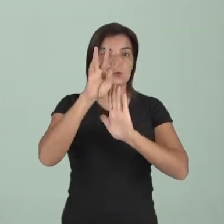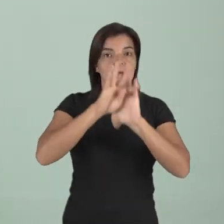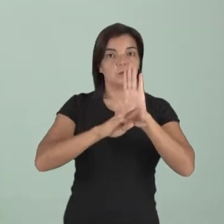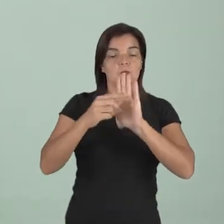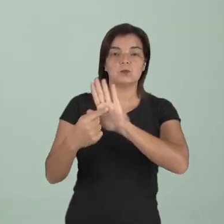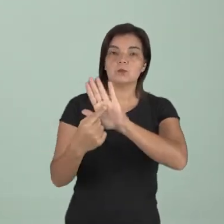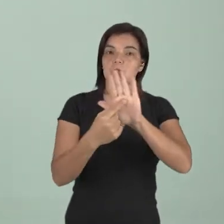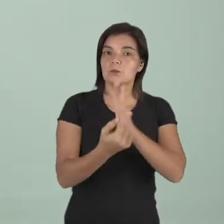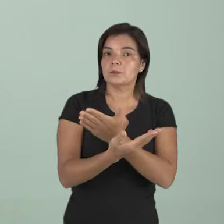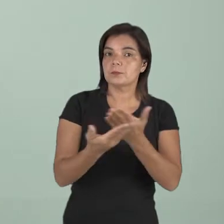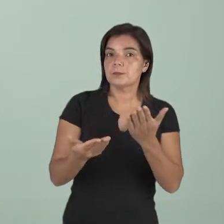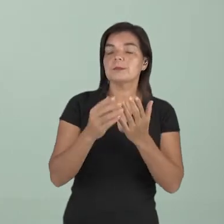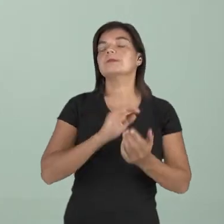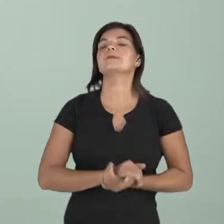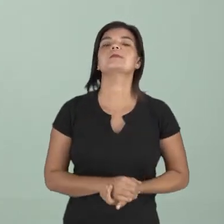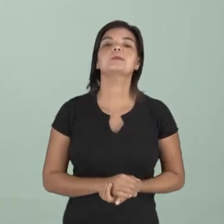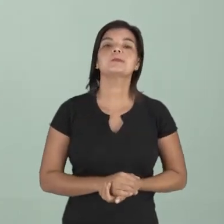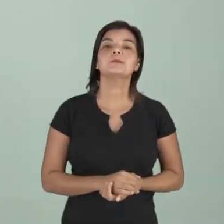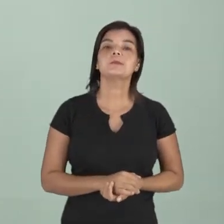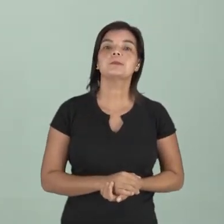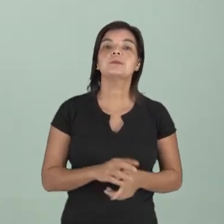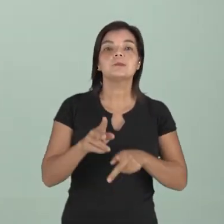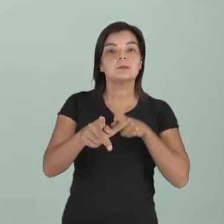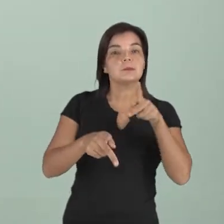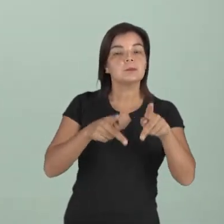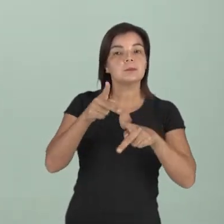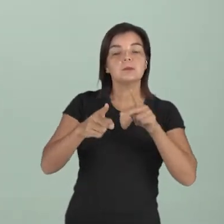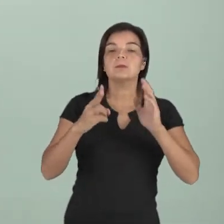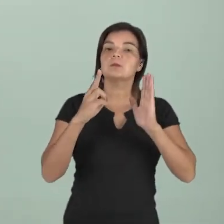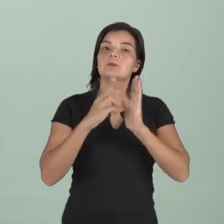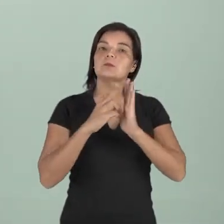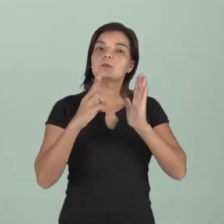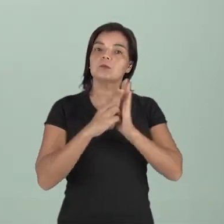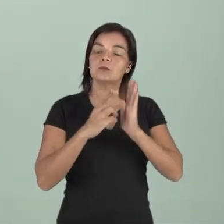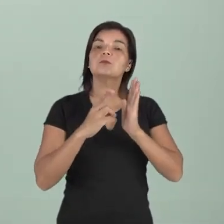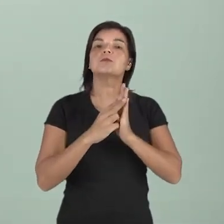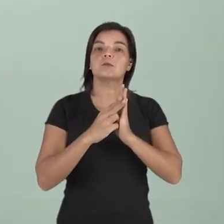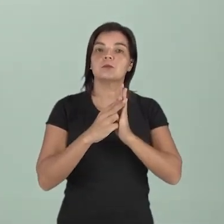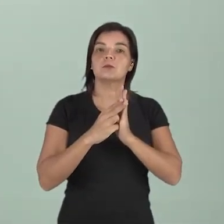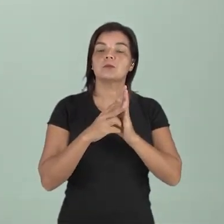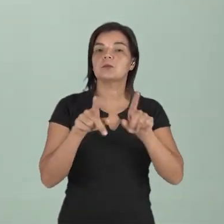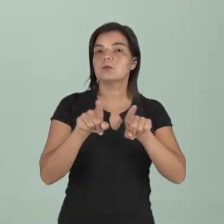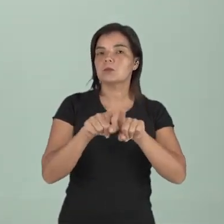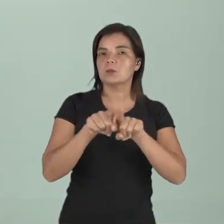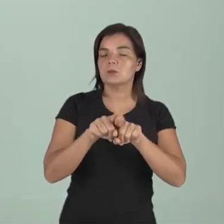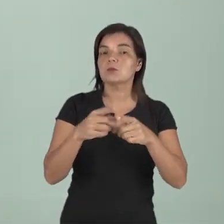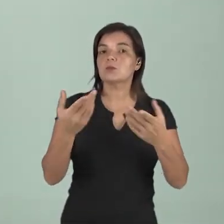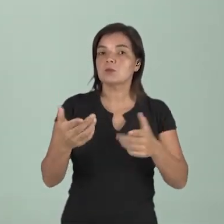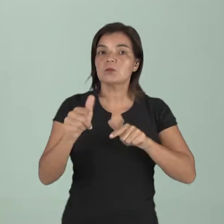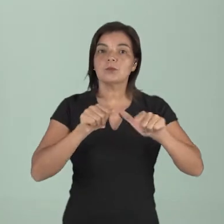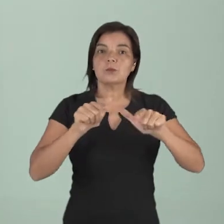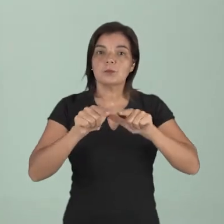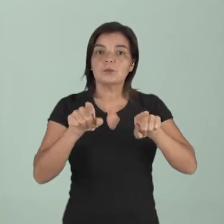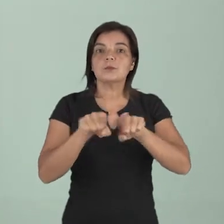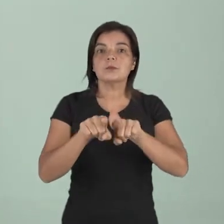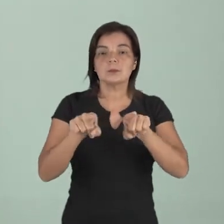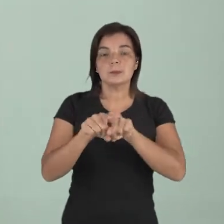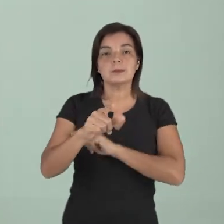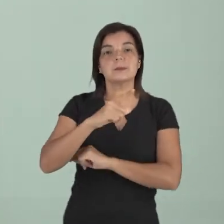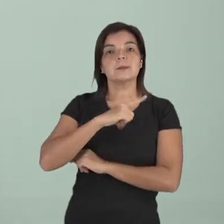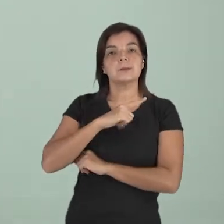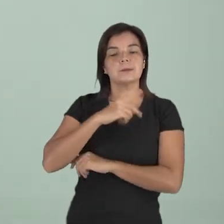texto explicitou é quando a gente fala da população indígena mais nativa, como a gente